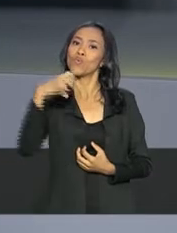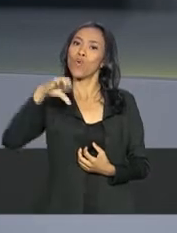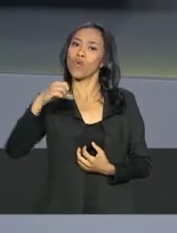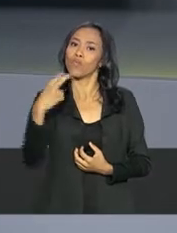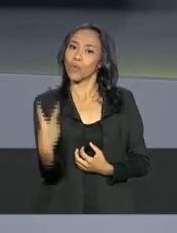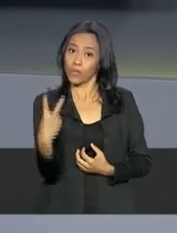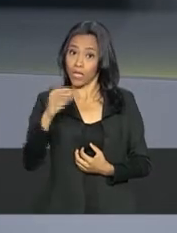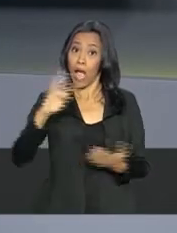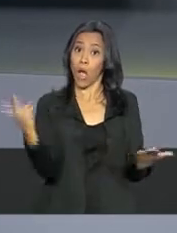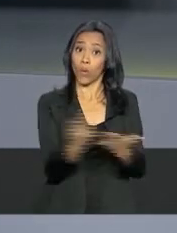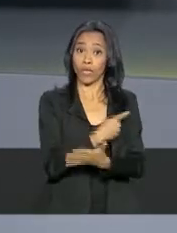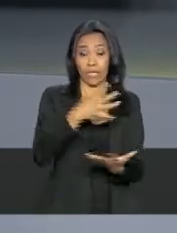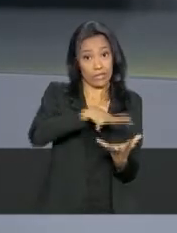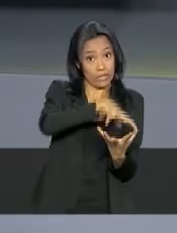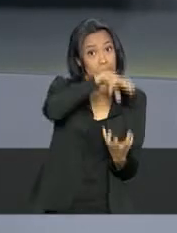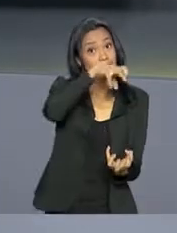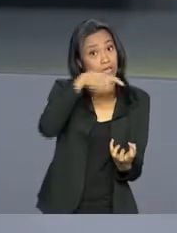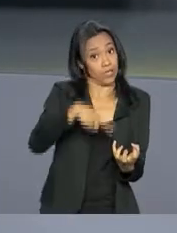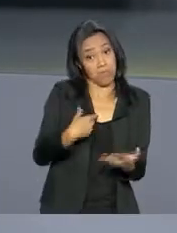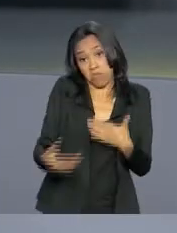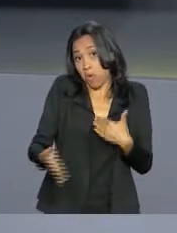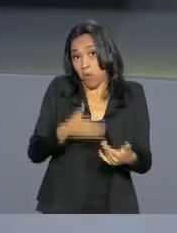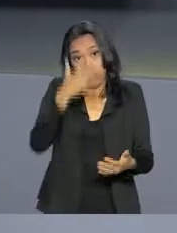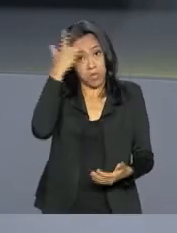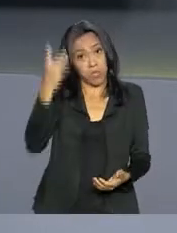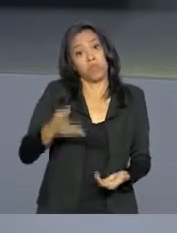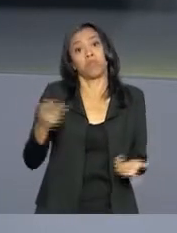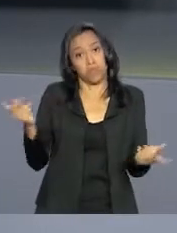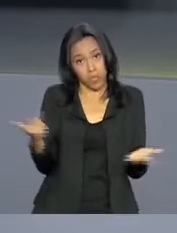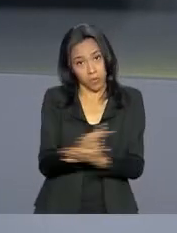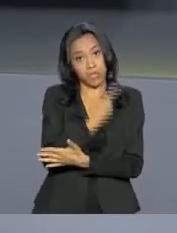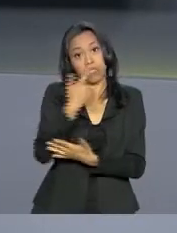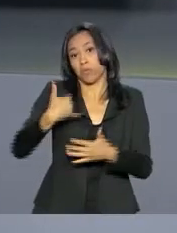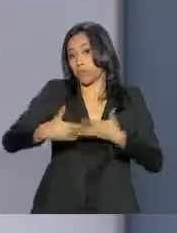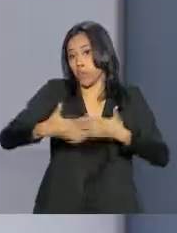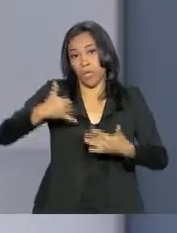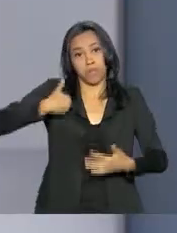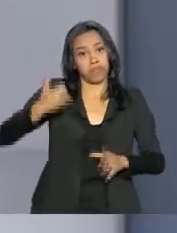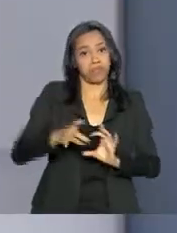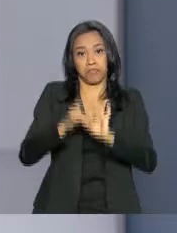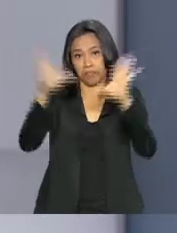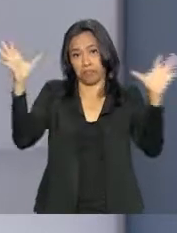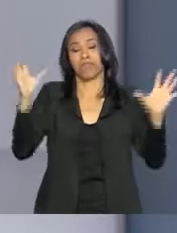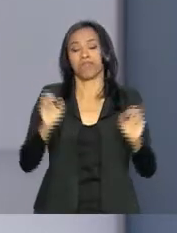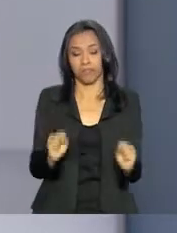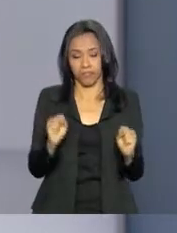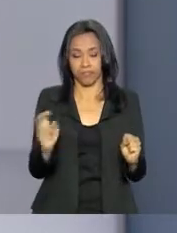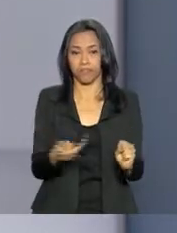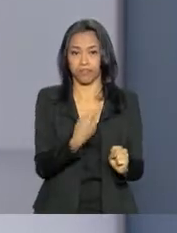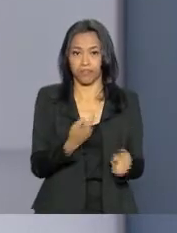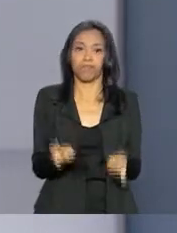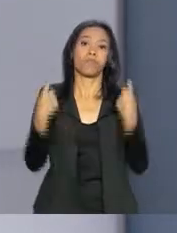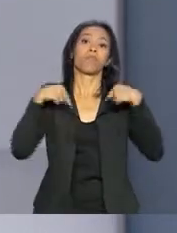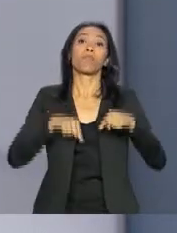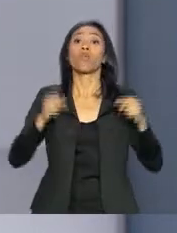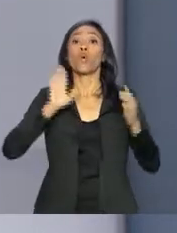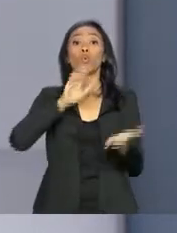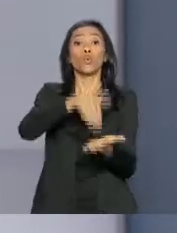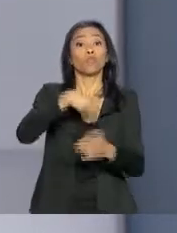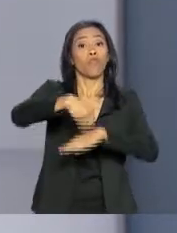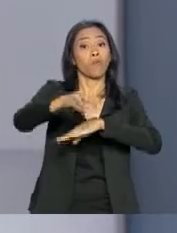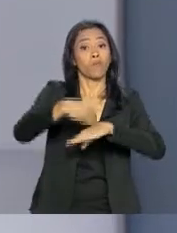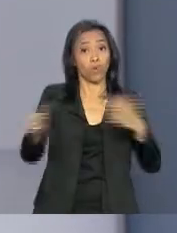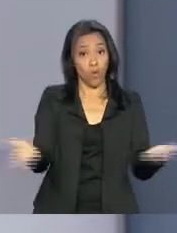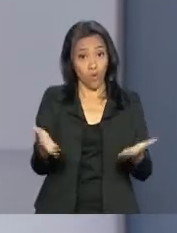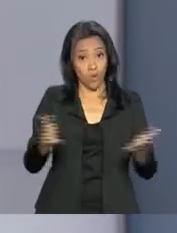idosos os derrames podem acontecer com qualquer pessoa em qualquer idade e uma última informação começa hoje o prazo para produtores